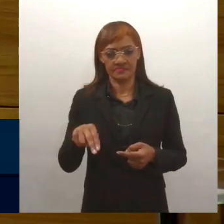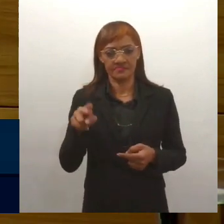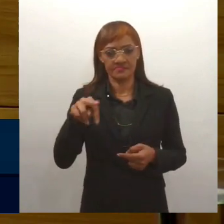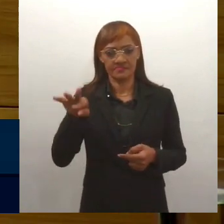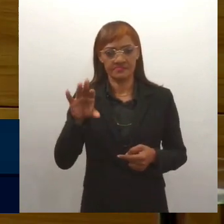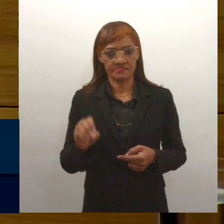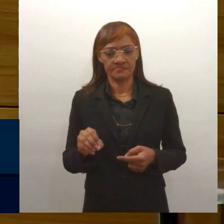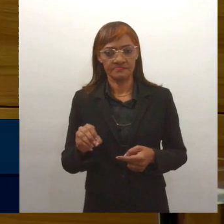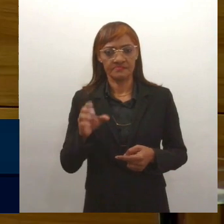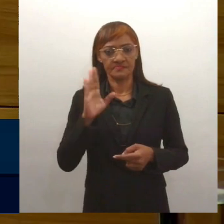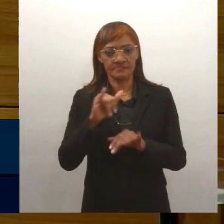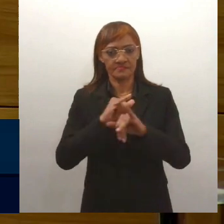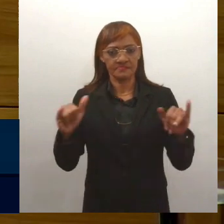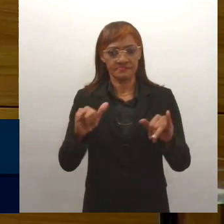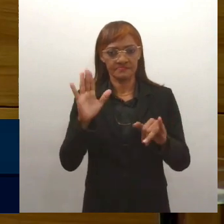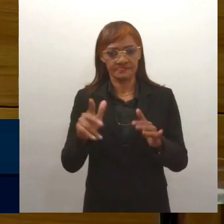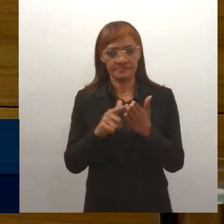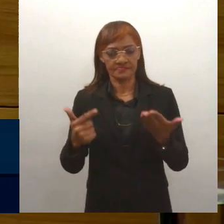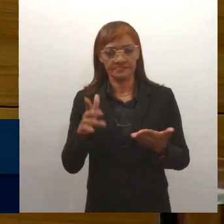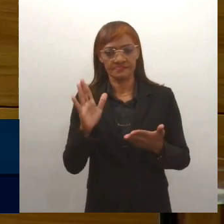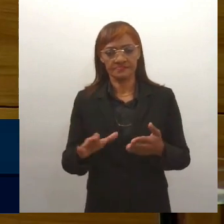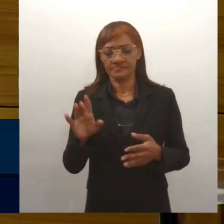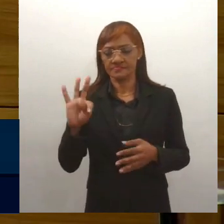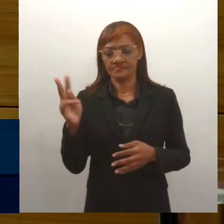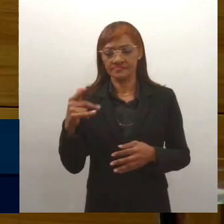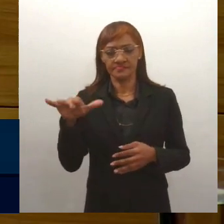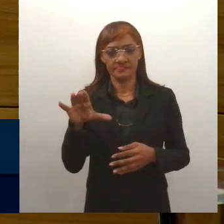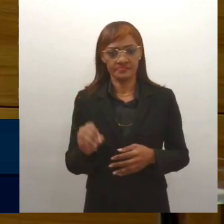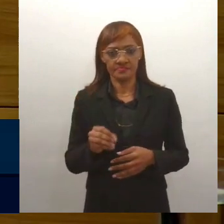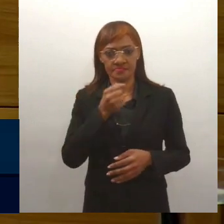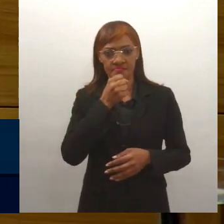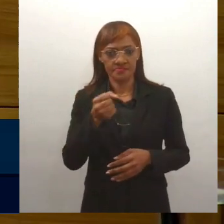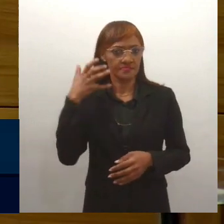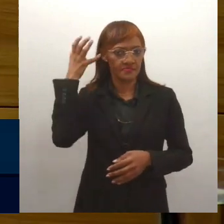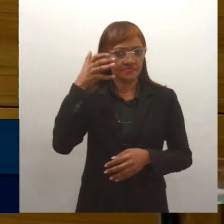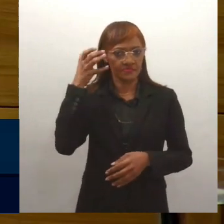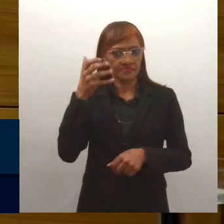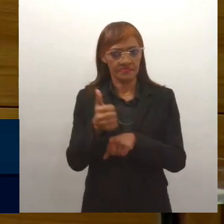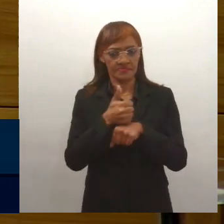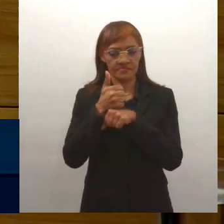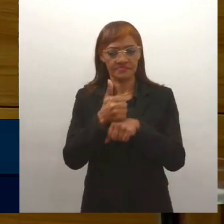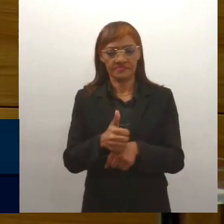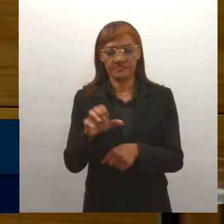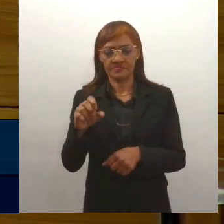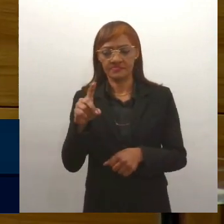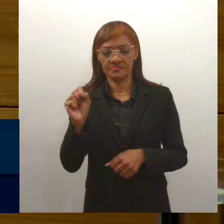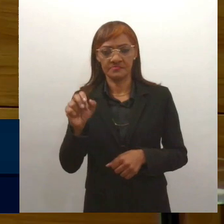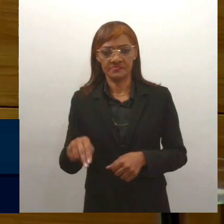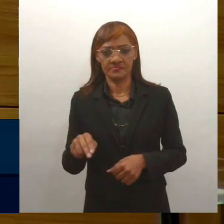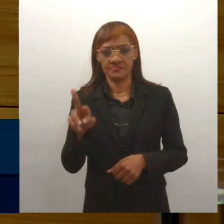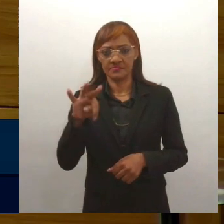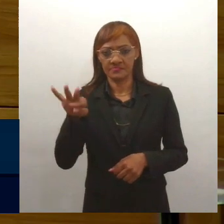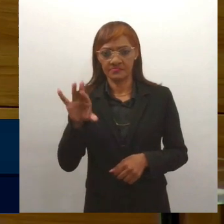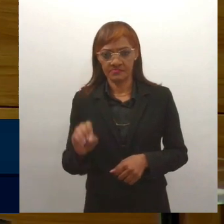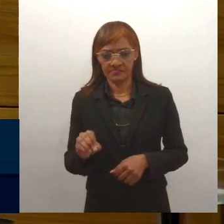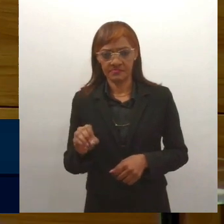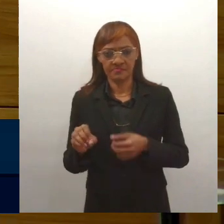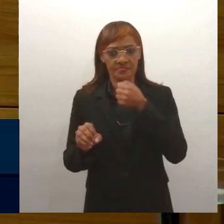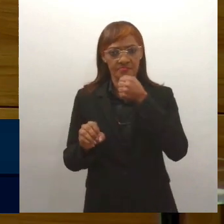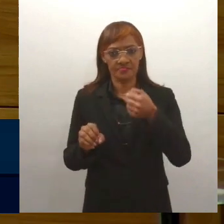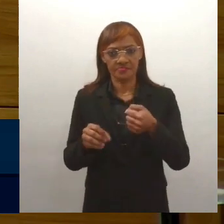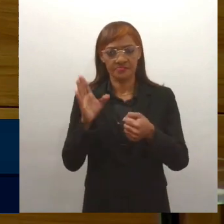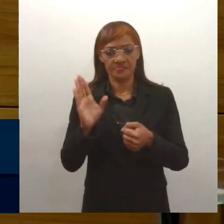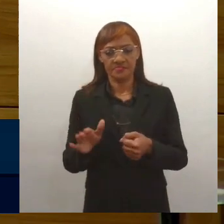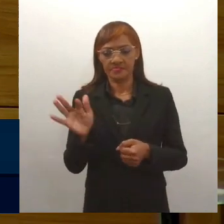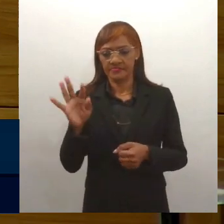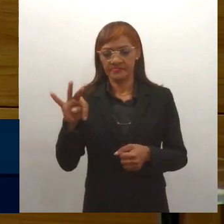Souza, jornalista e radialista; Edelson Freitas Ribeiro, jornalista; Fábio Henrique Santana de Carvalho, jornalista e